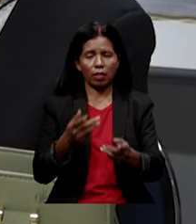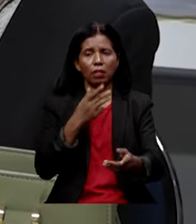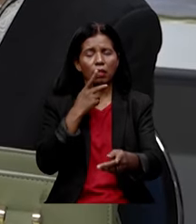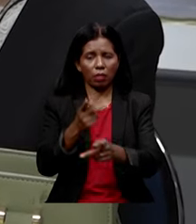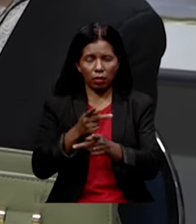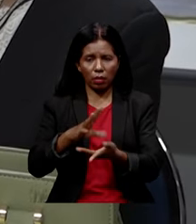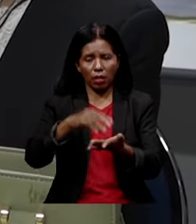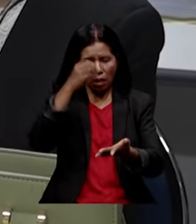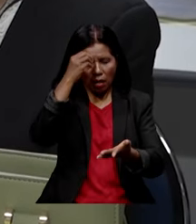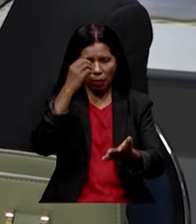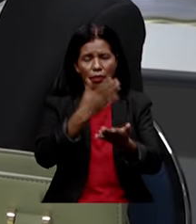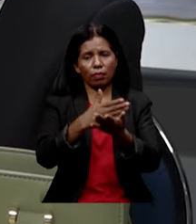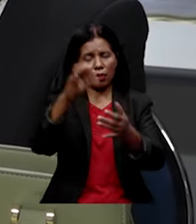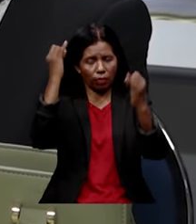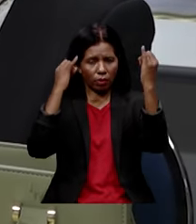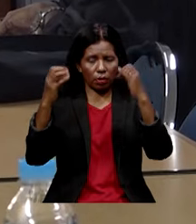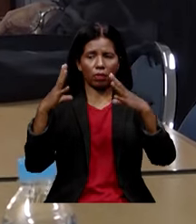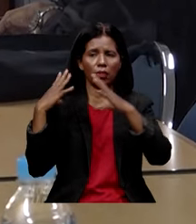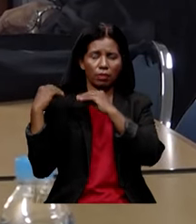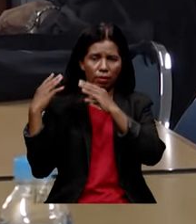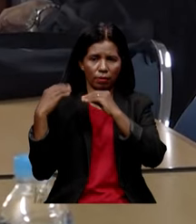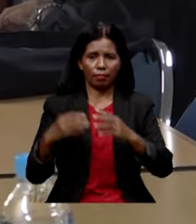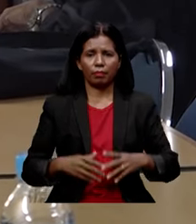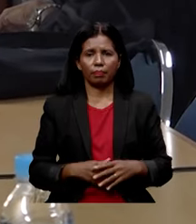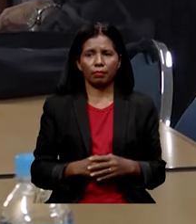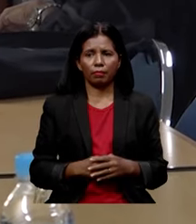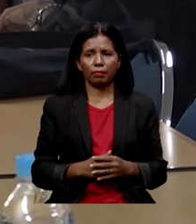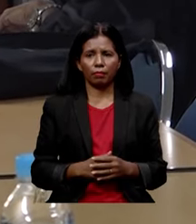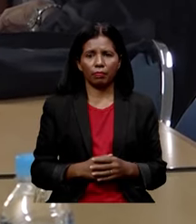onde aprende, socializa no Expresso. Luciano Amaral, Mário Ferreira, GMN.